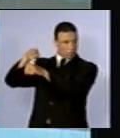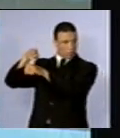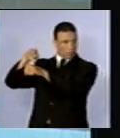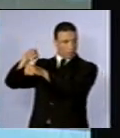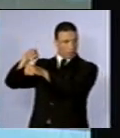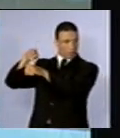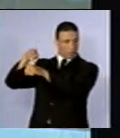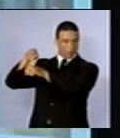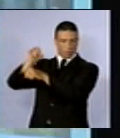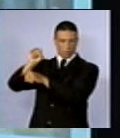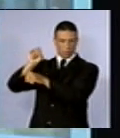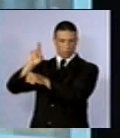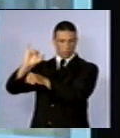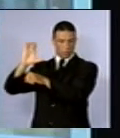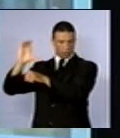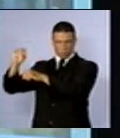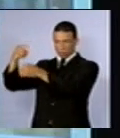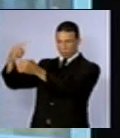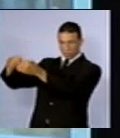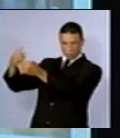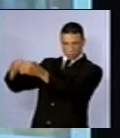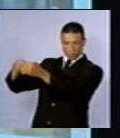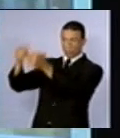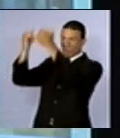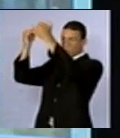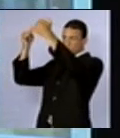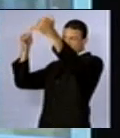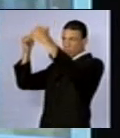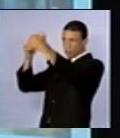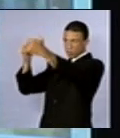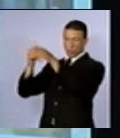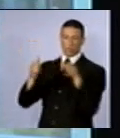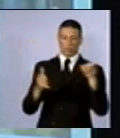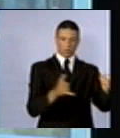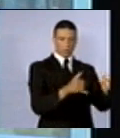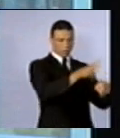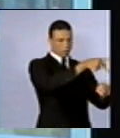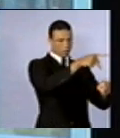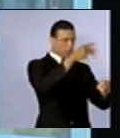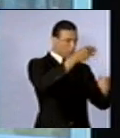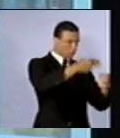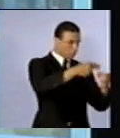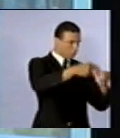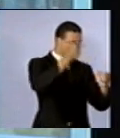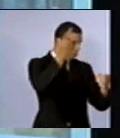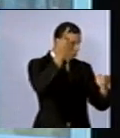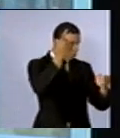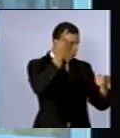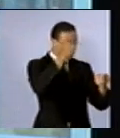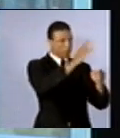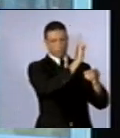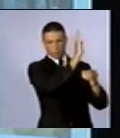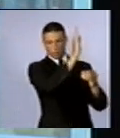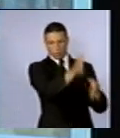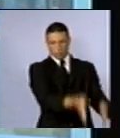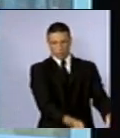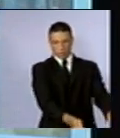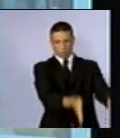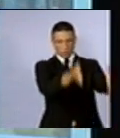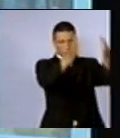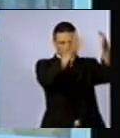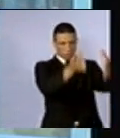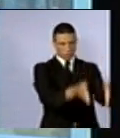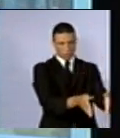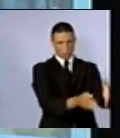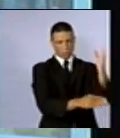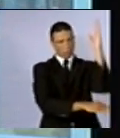município na Suíça, e uma linha de transmissão urbana, claramente delineada, a faixa de passagem,